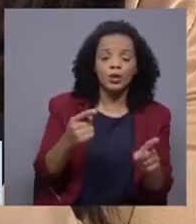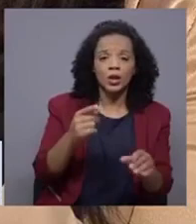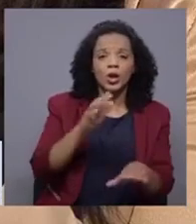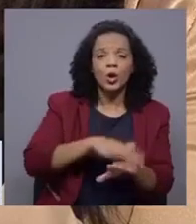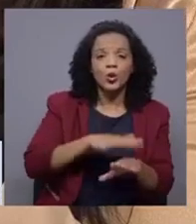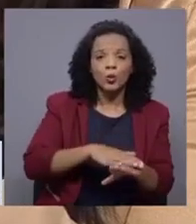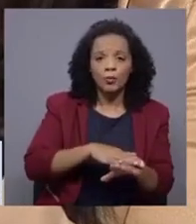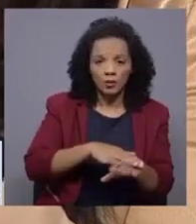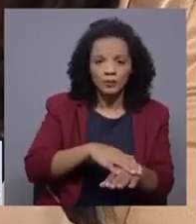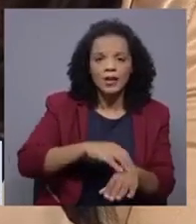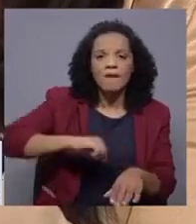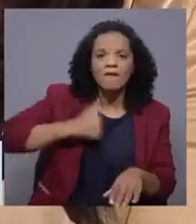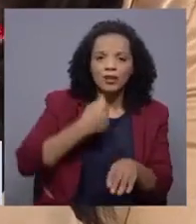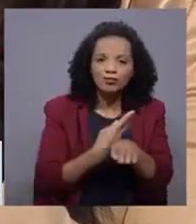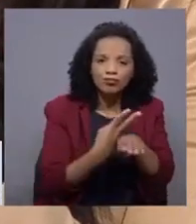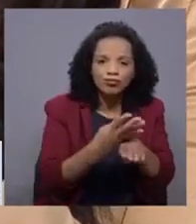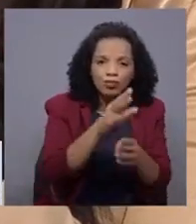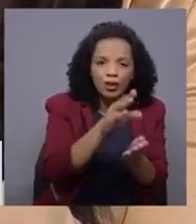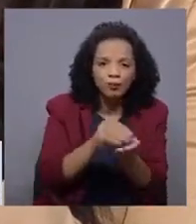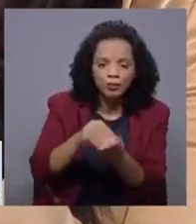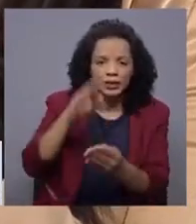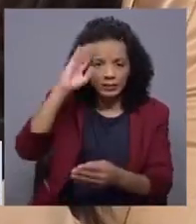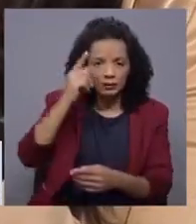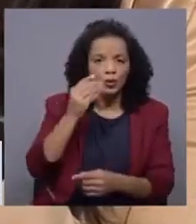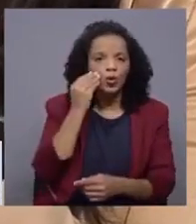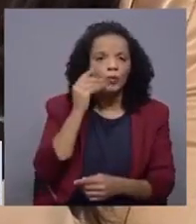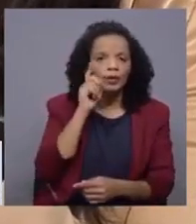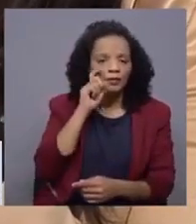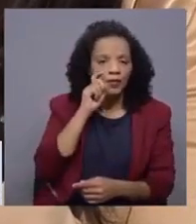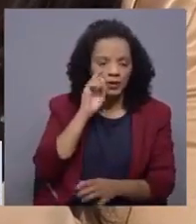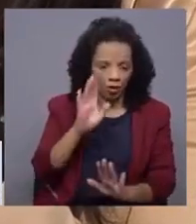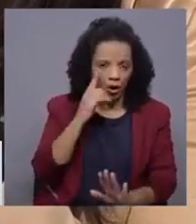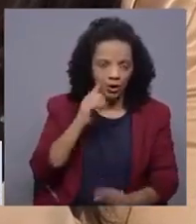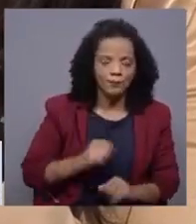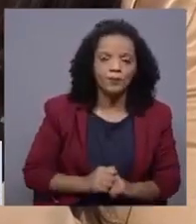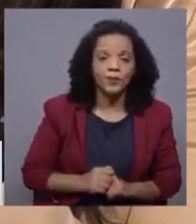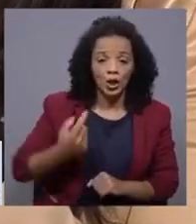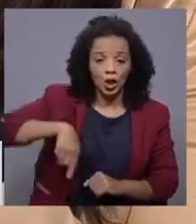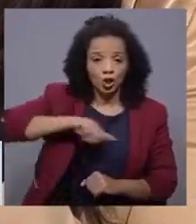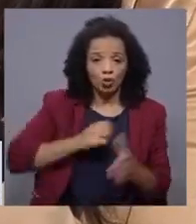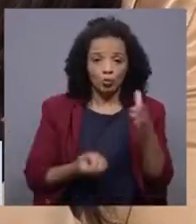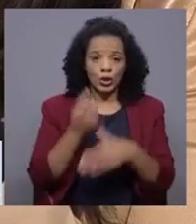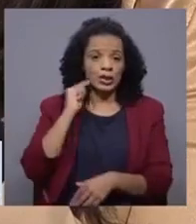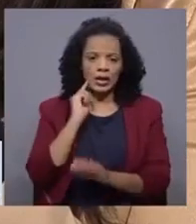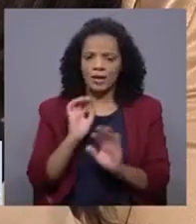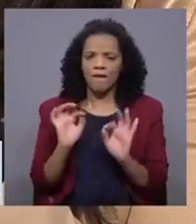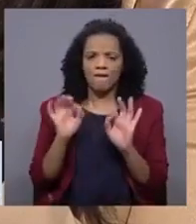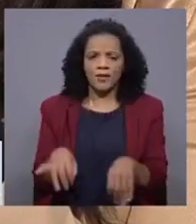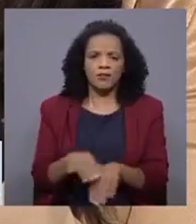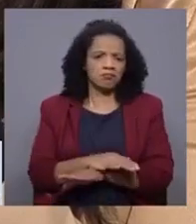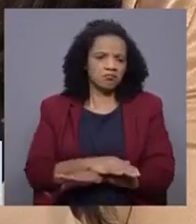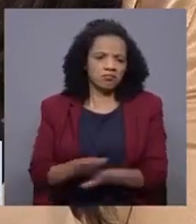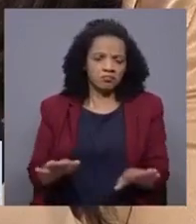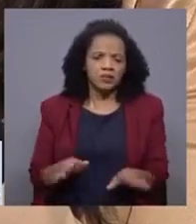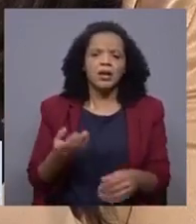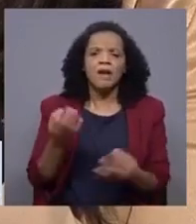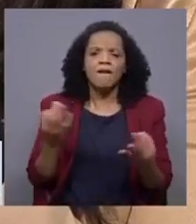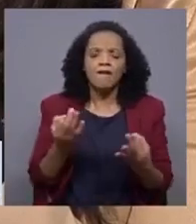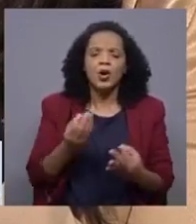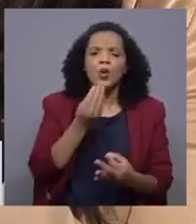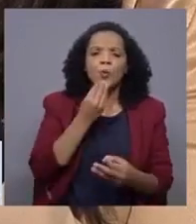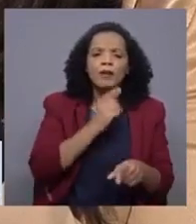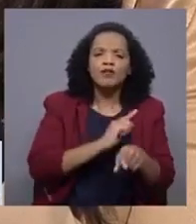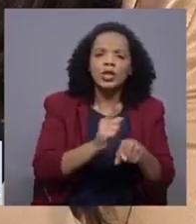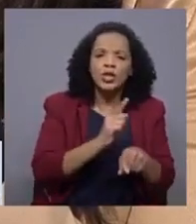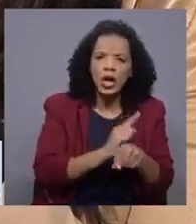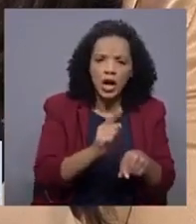baseiam-se em pastagens. E sabe qual é a solução que ela defende? Então é assim, vamos ver o seguinte. Deixávamos de produzir carne. Por absurdo, se seguíssemos a dieta vegetariana